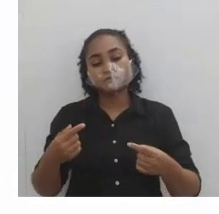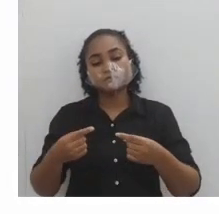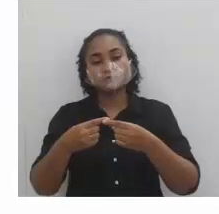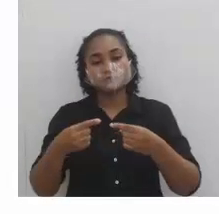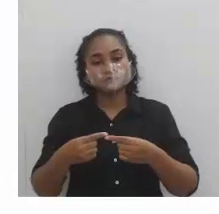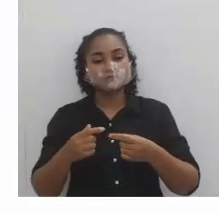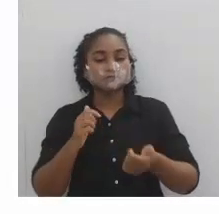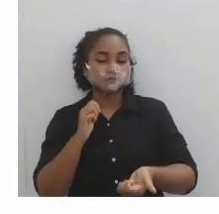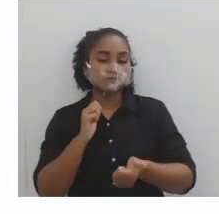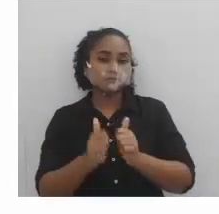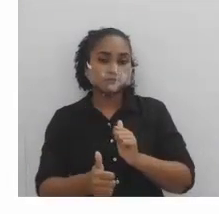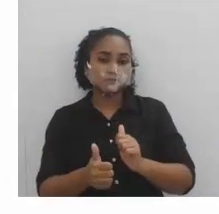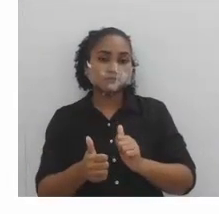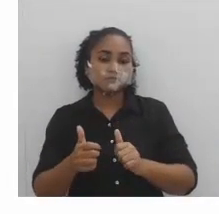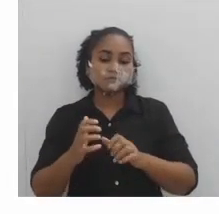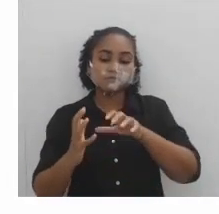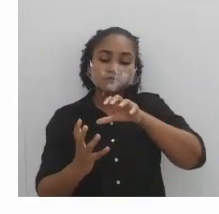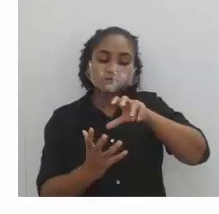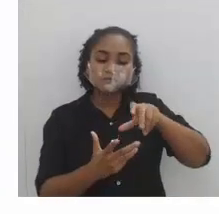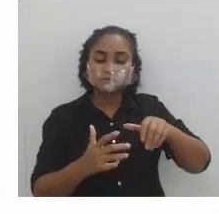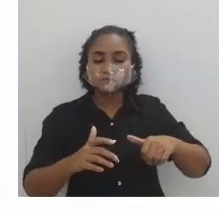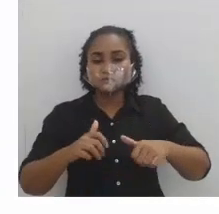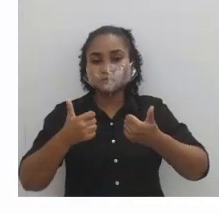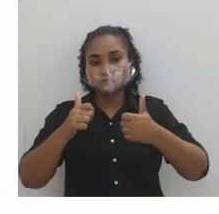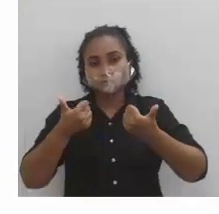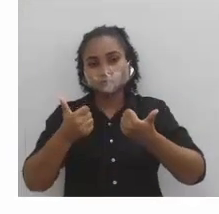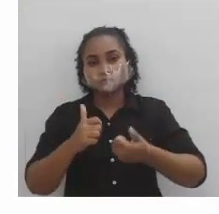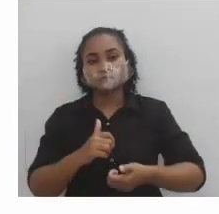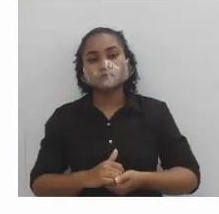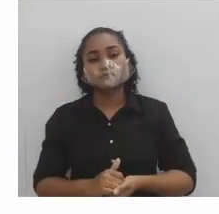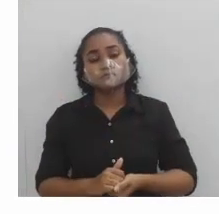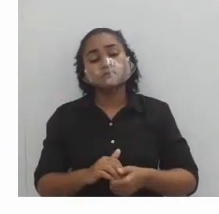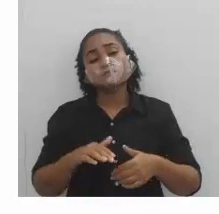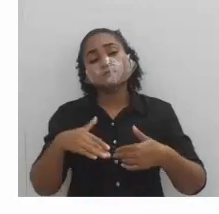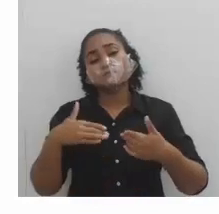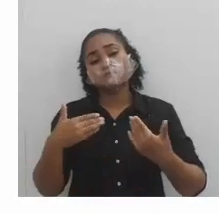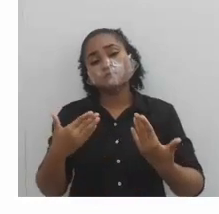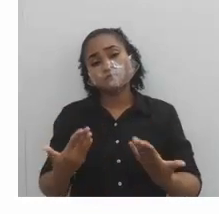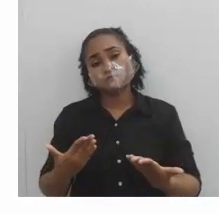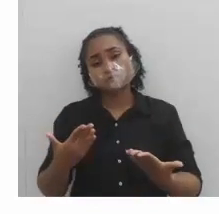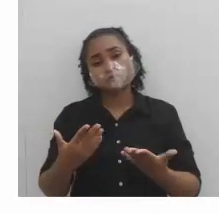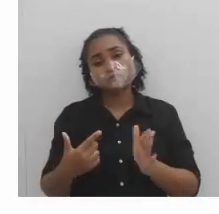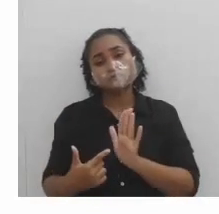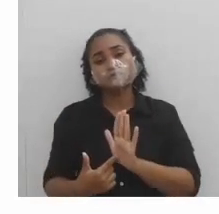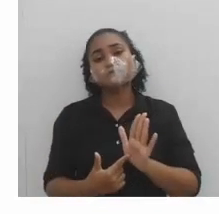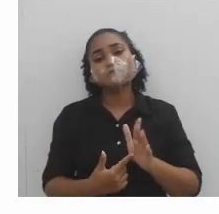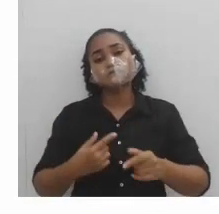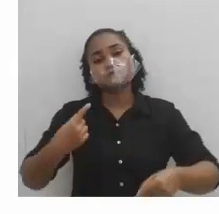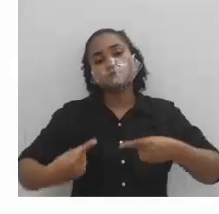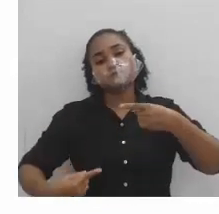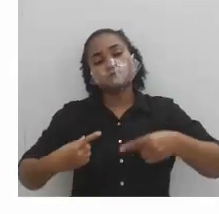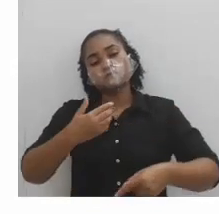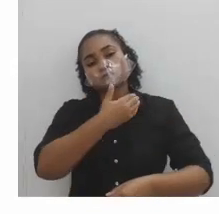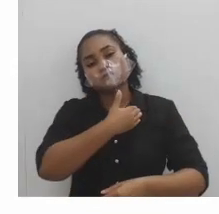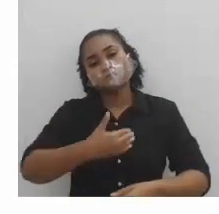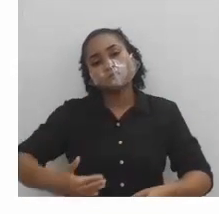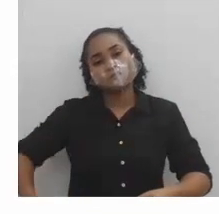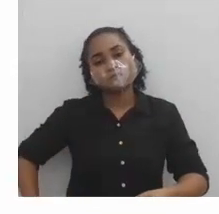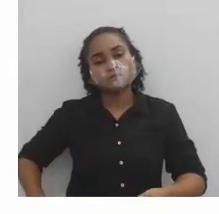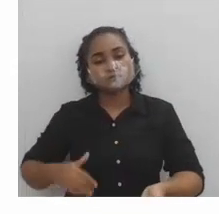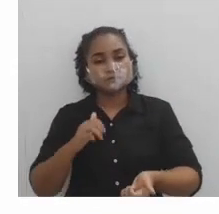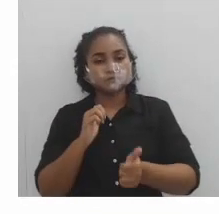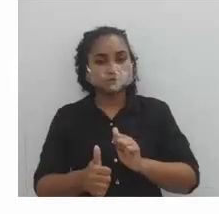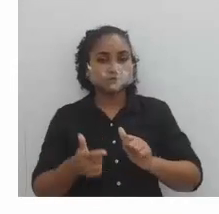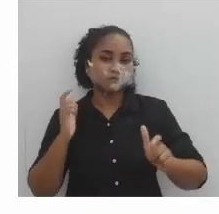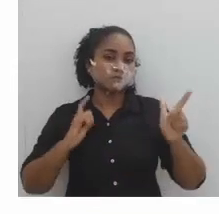relativas ao esporte para um mundo melhor. Ou seja, isso a gente está falando de política pública para esporte e lazer,